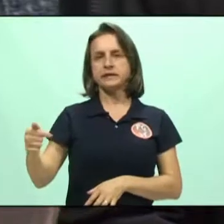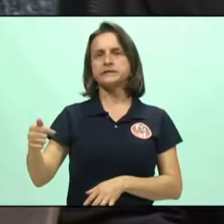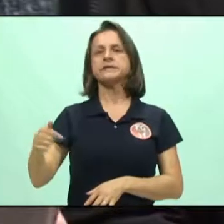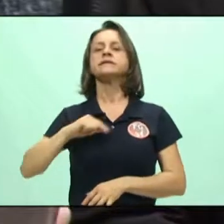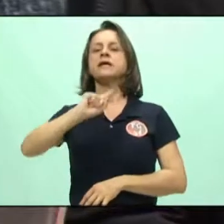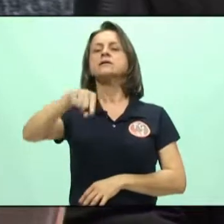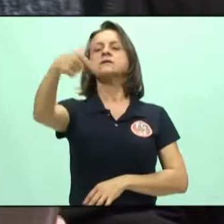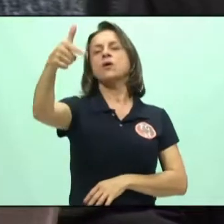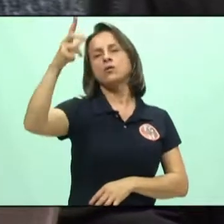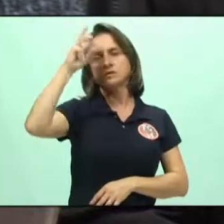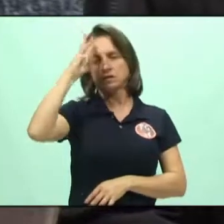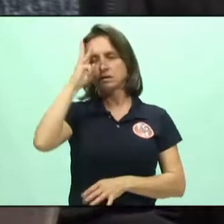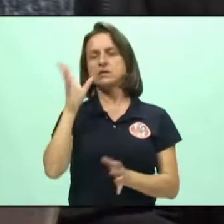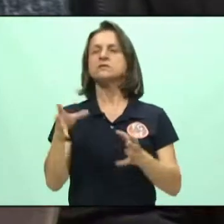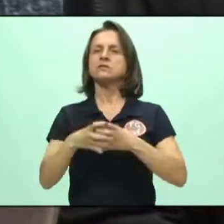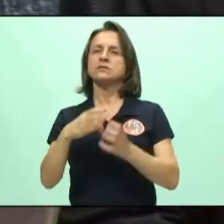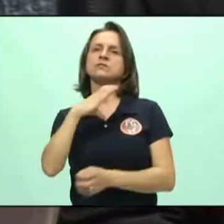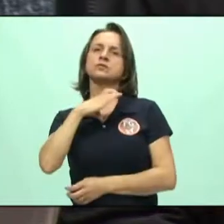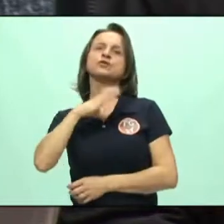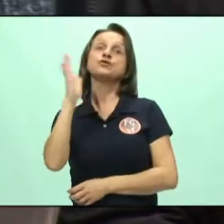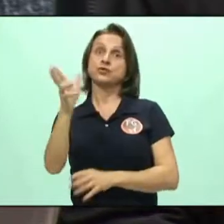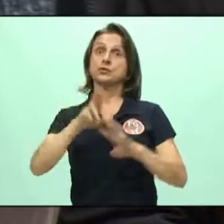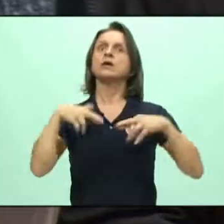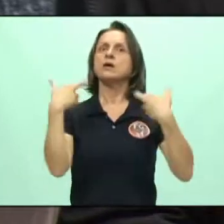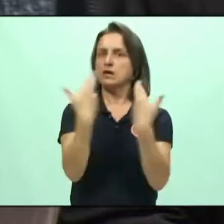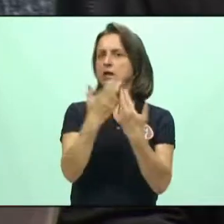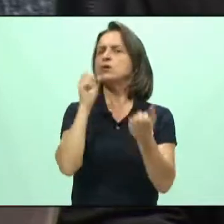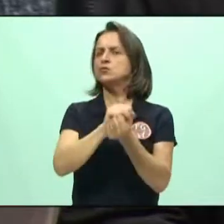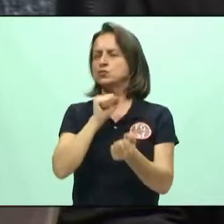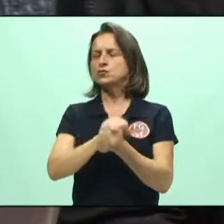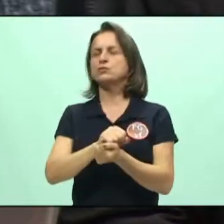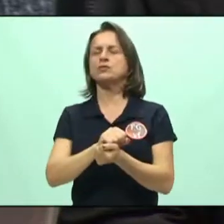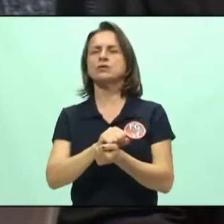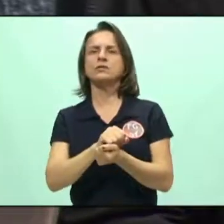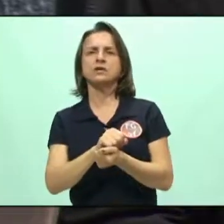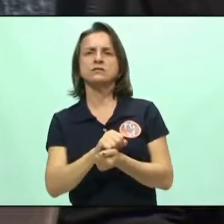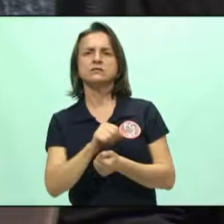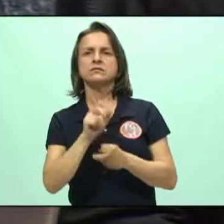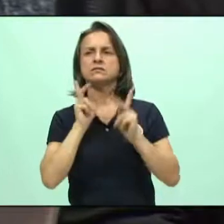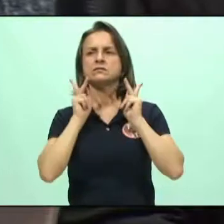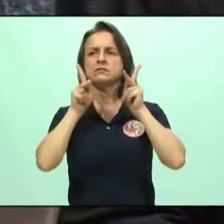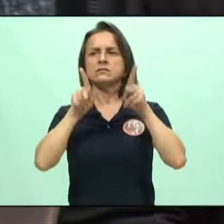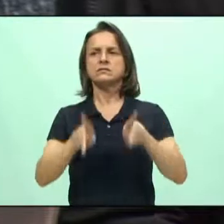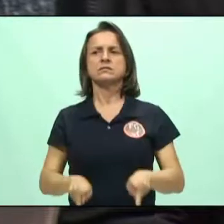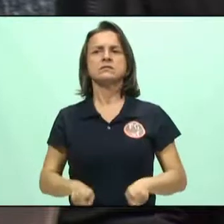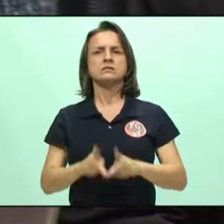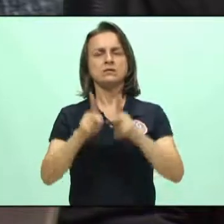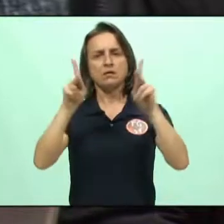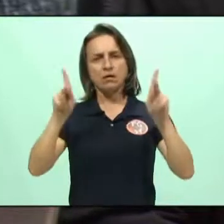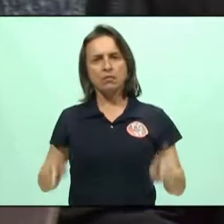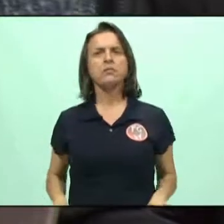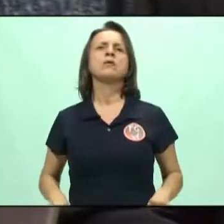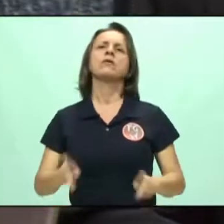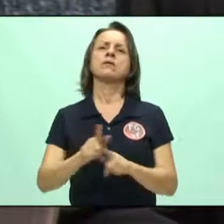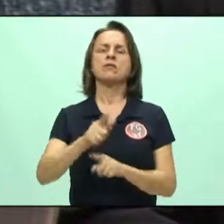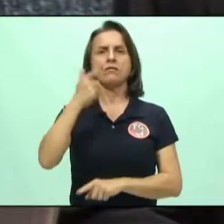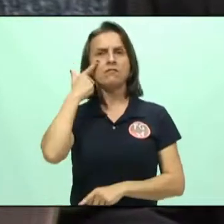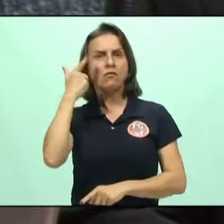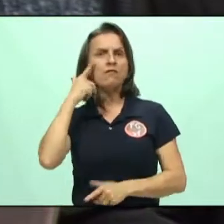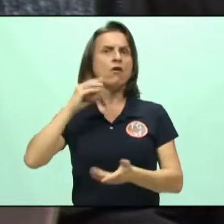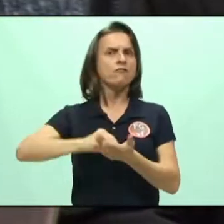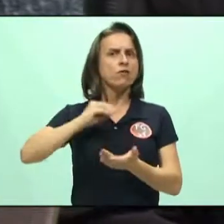a próxima terça a comissão de ética já se reuniu junto com a Procuradoria da casa foi constatado que faltava alguns documentos Ali